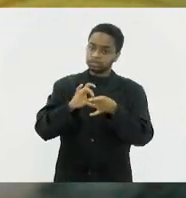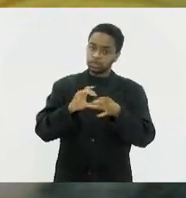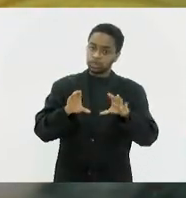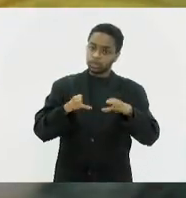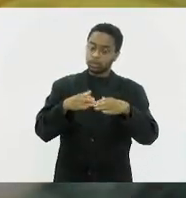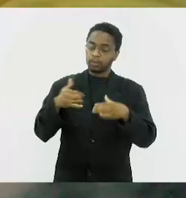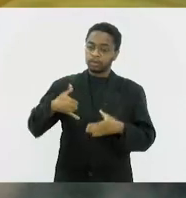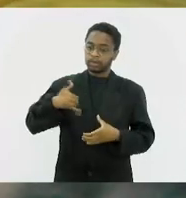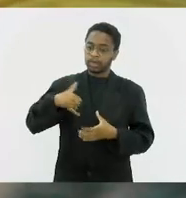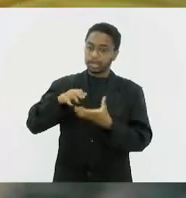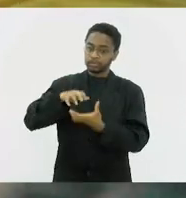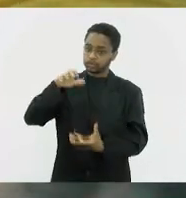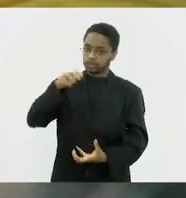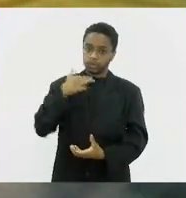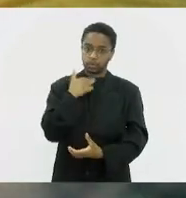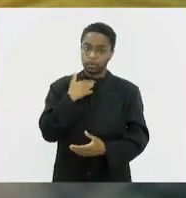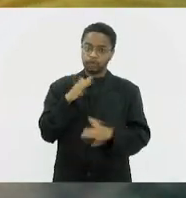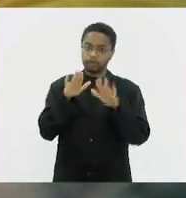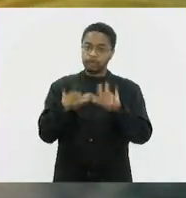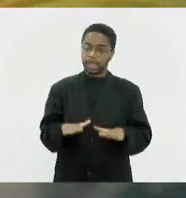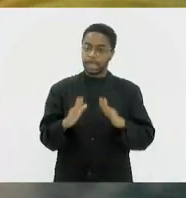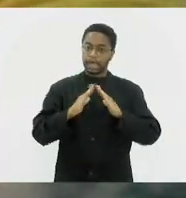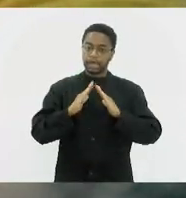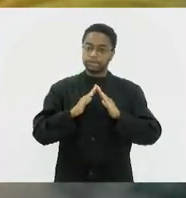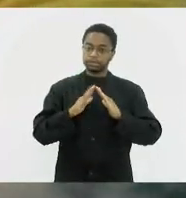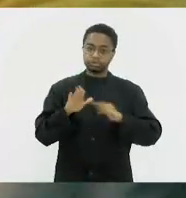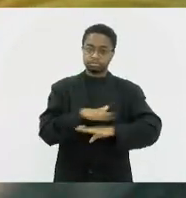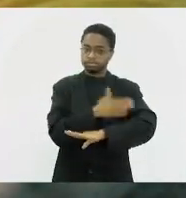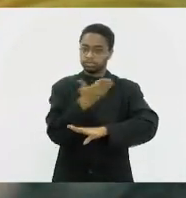senhora não pode ficar só dentro de casa.